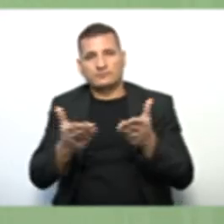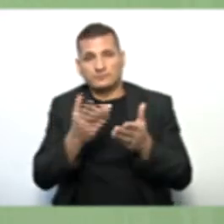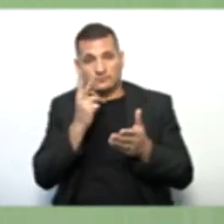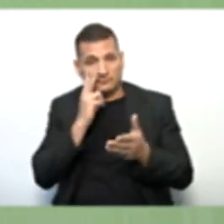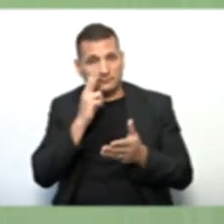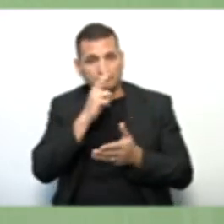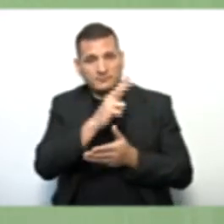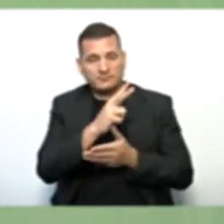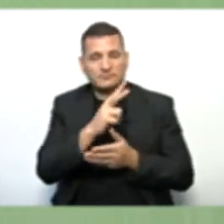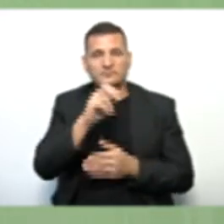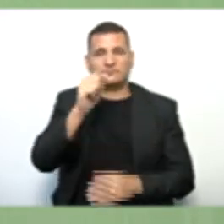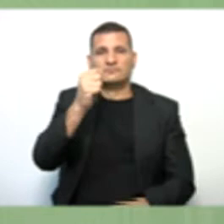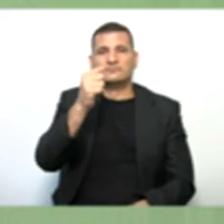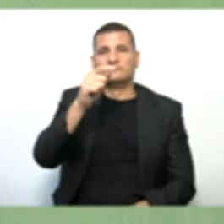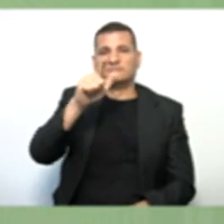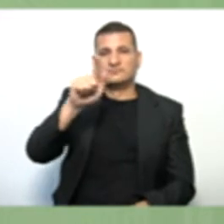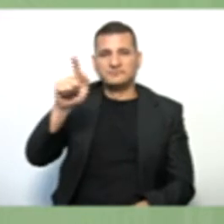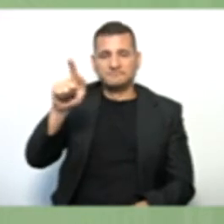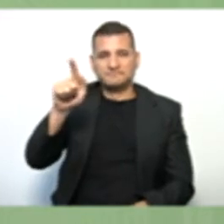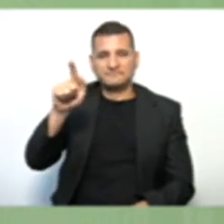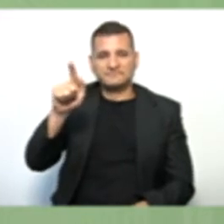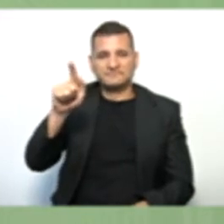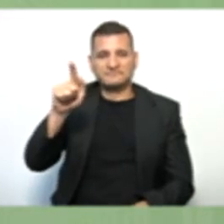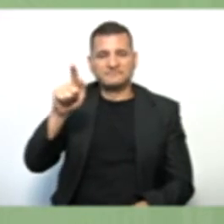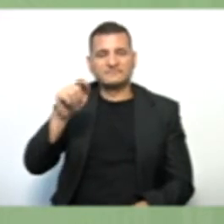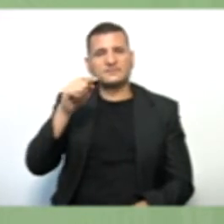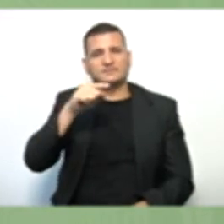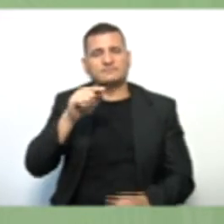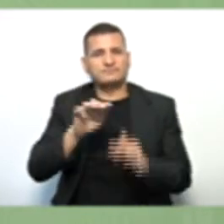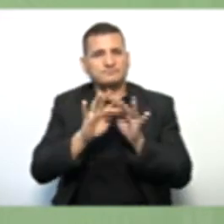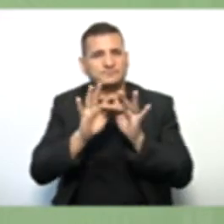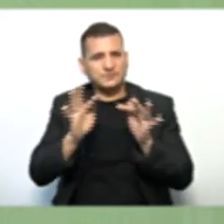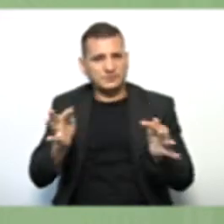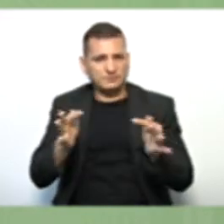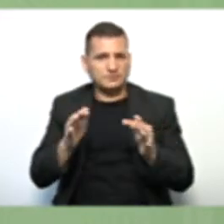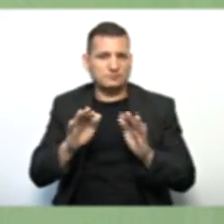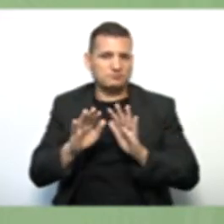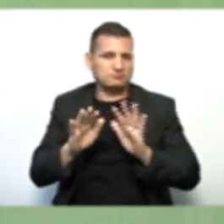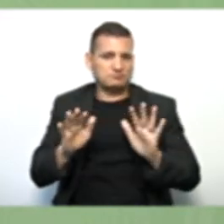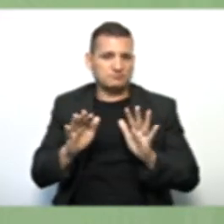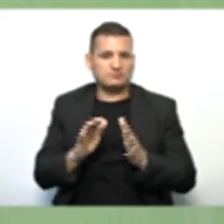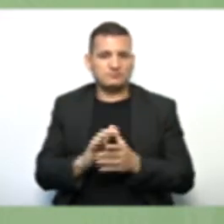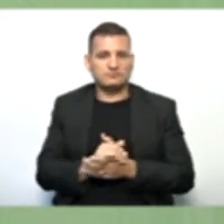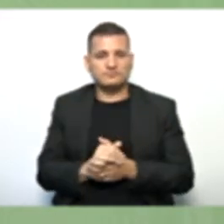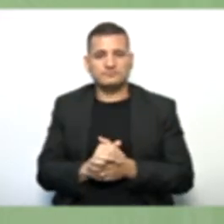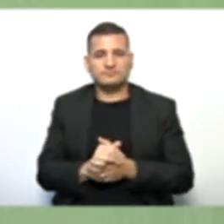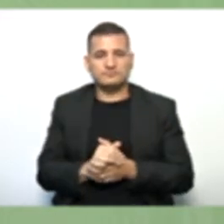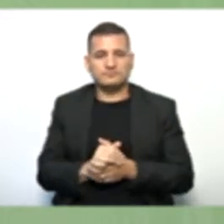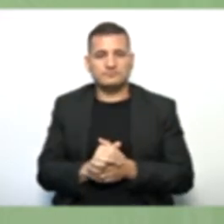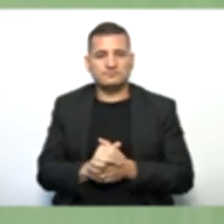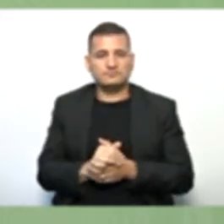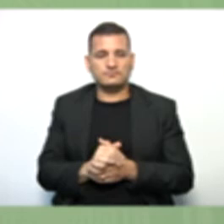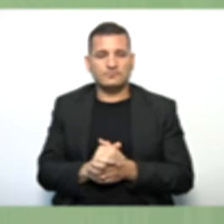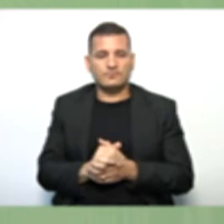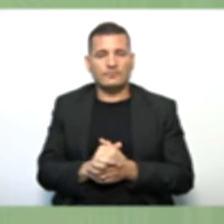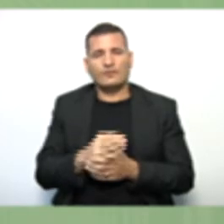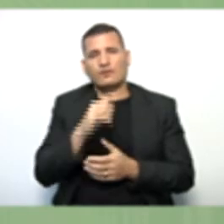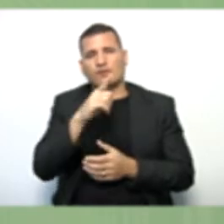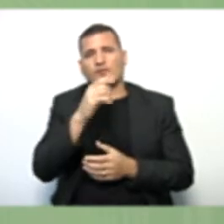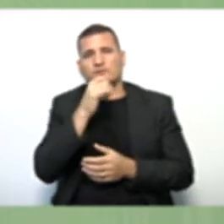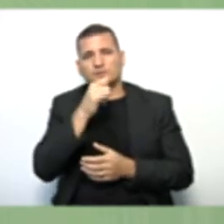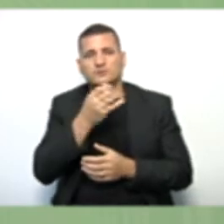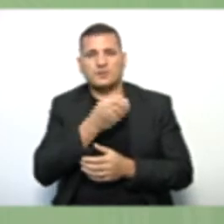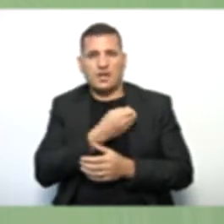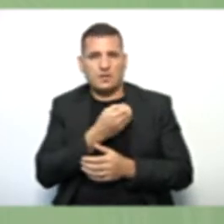Observem aqui esse algoritmo. É um algoritmo simples de média de notas, tá? Onde ele indica se o aluno está aprovado